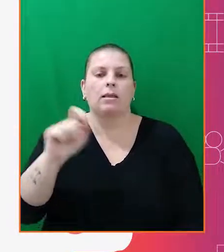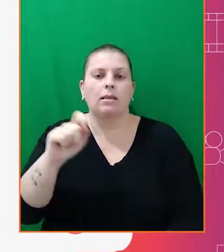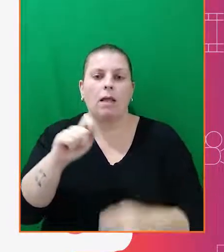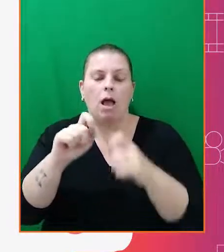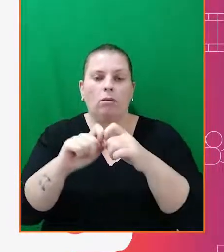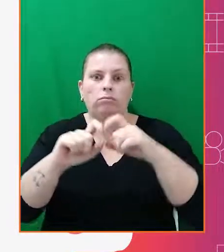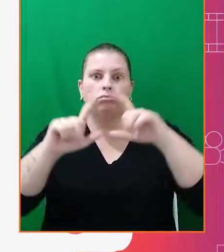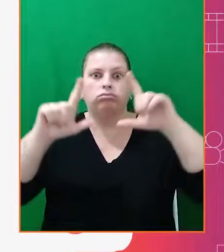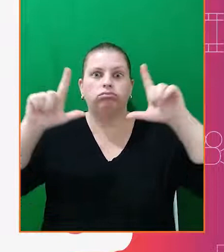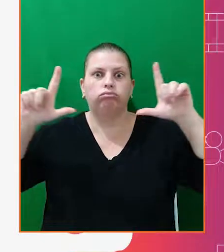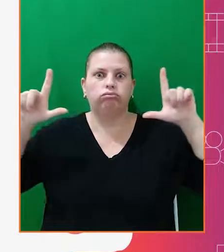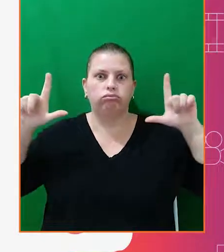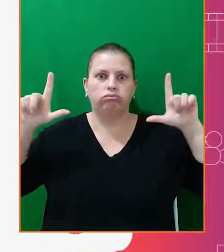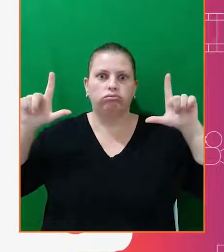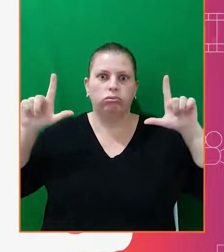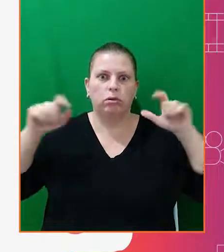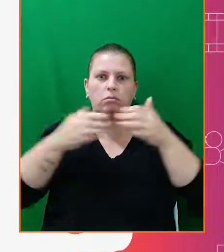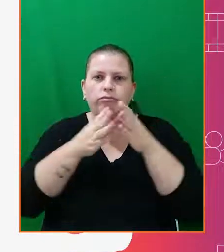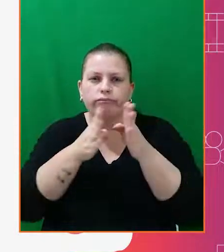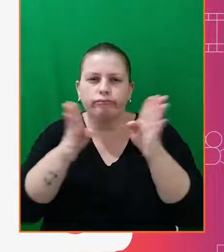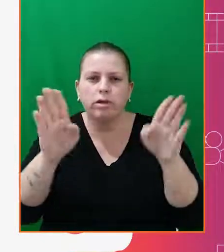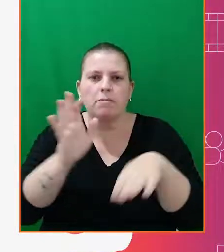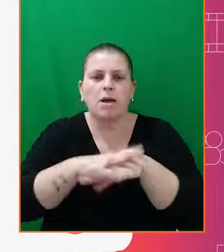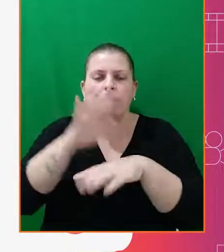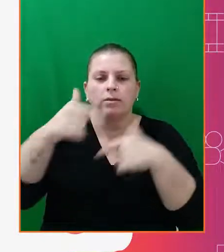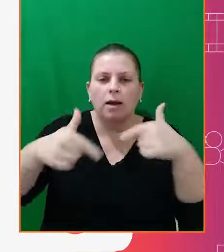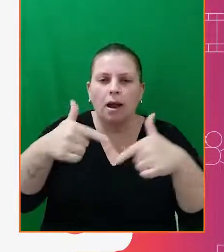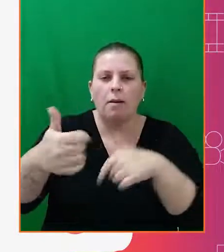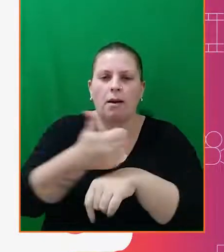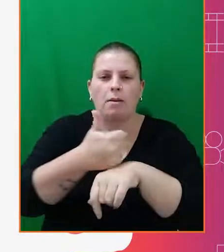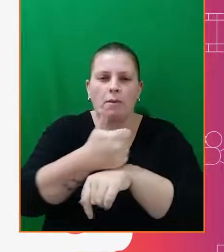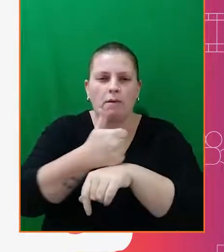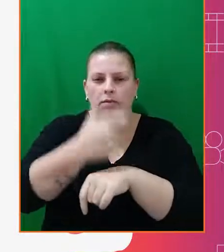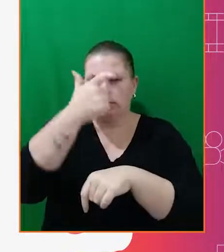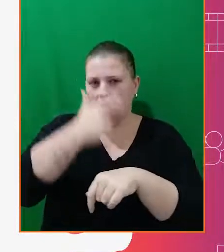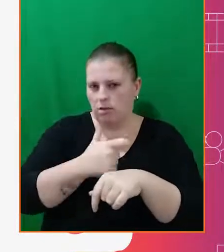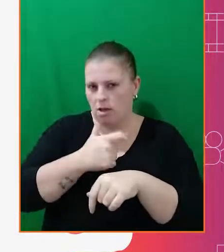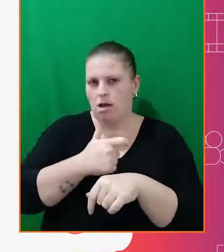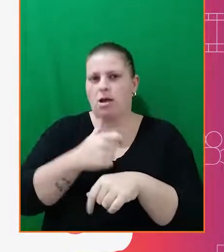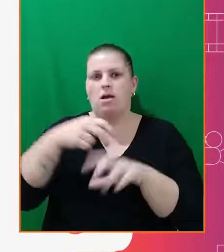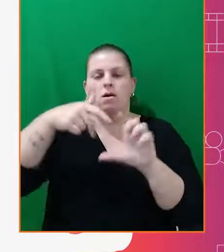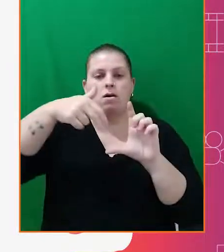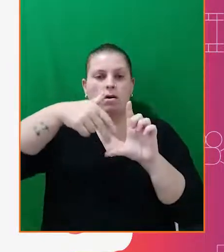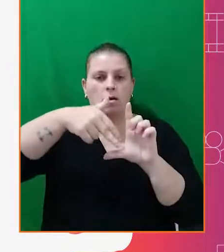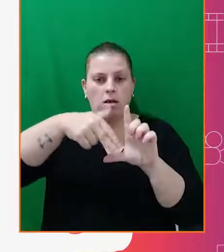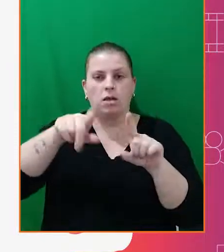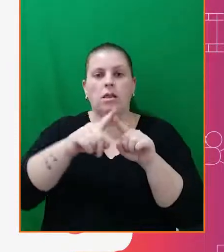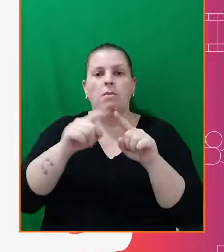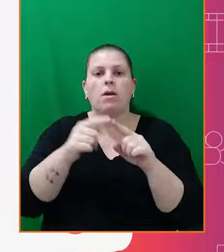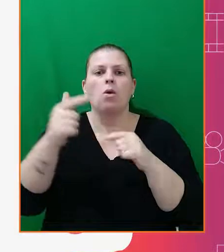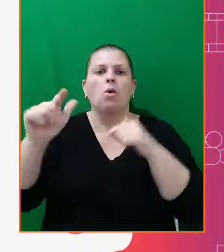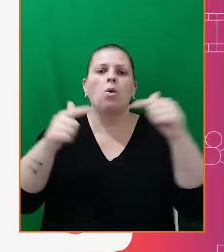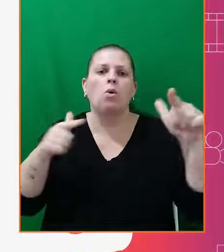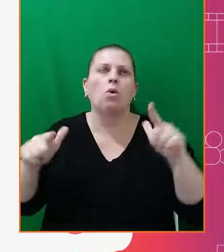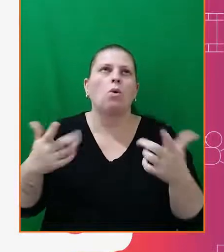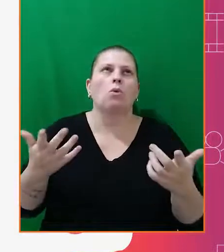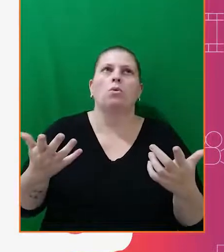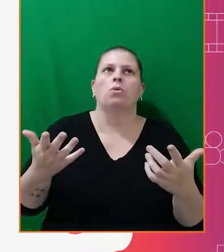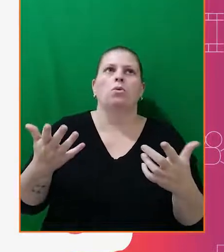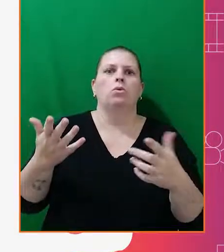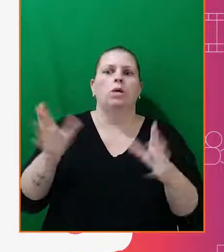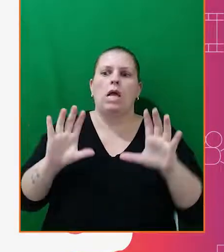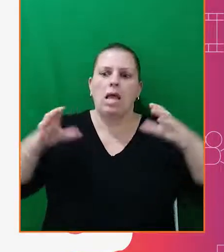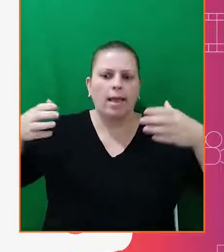certa amplitude, tanto para quem é um animador faz tudo, né, que vai fazer todo o projeto, tanto para as